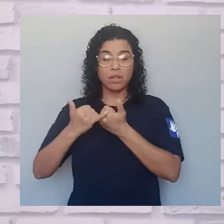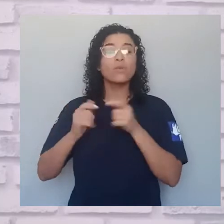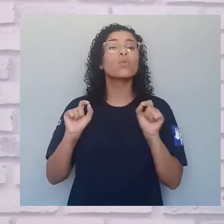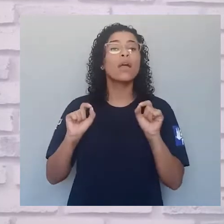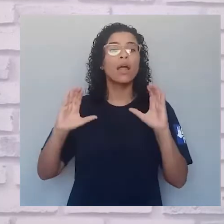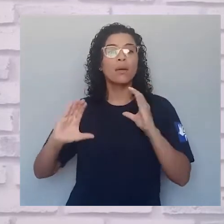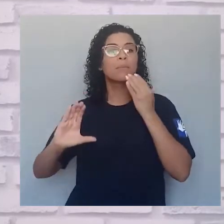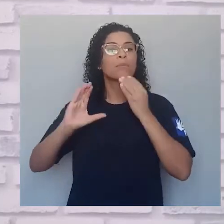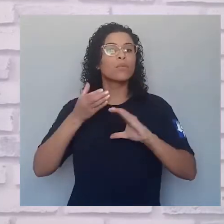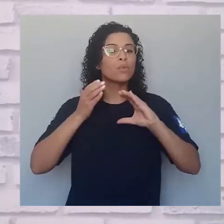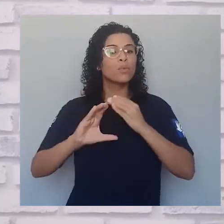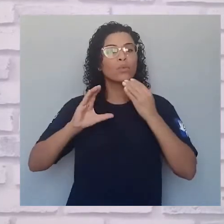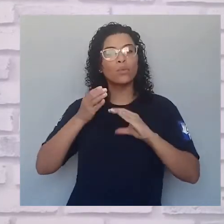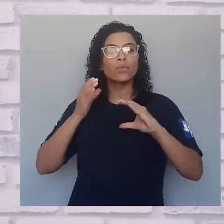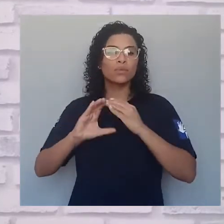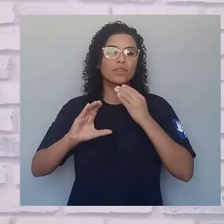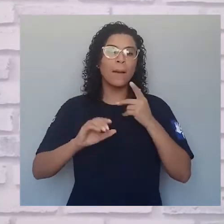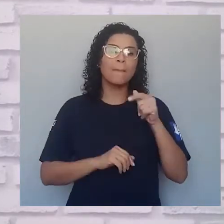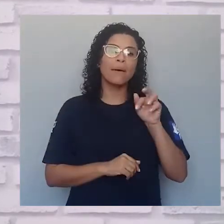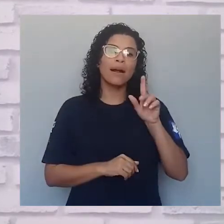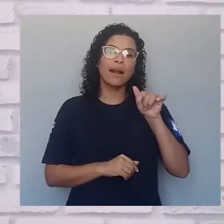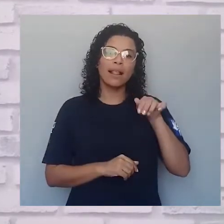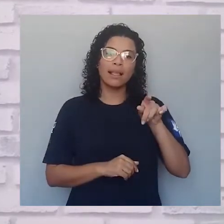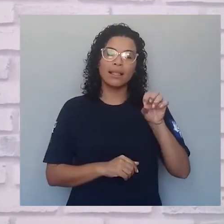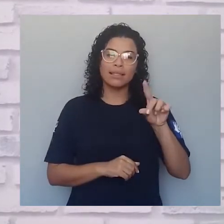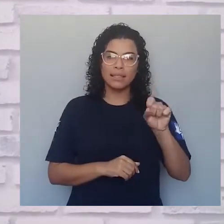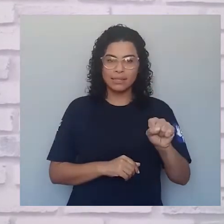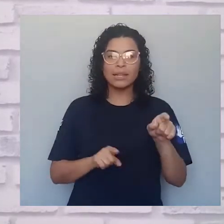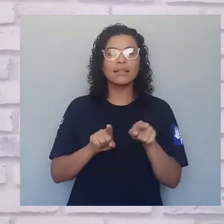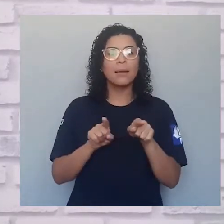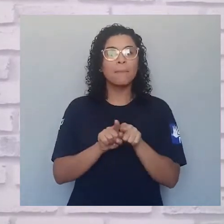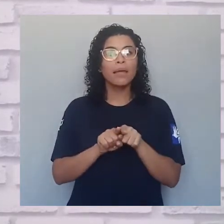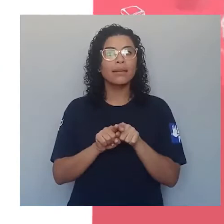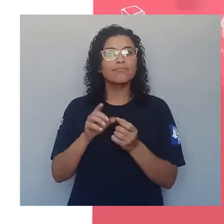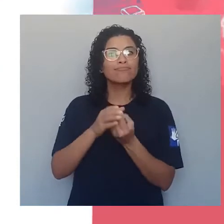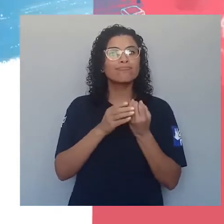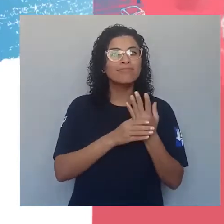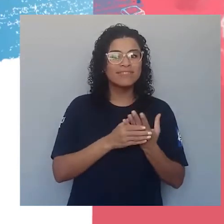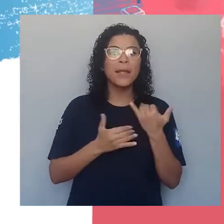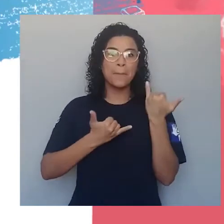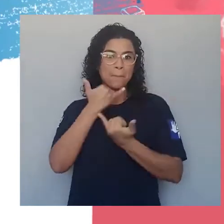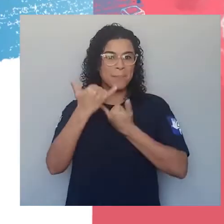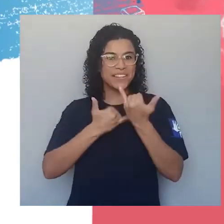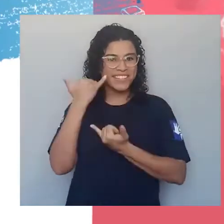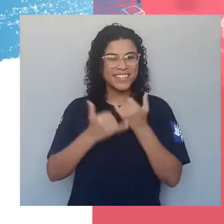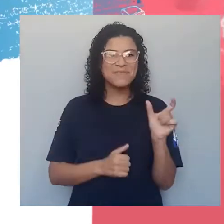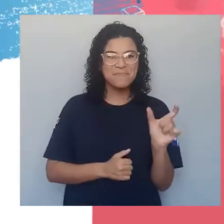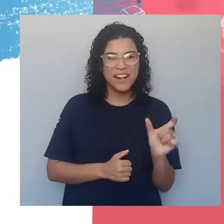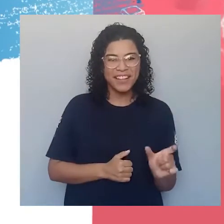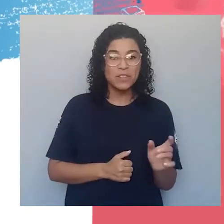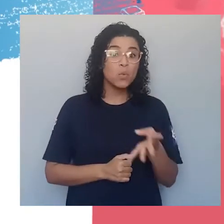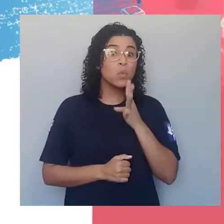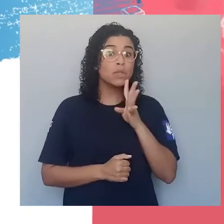nas cantigas, nos trava-línguas, nas parlendas, nas adivinhas. Vamos ao Brincando com